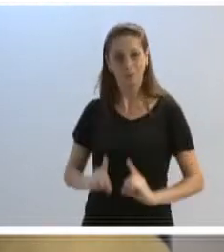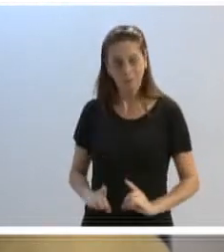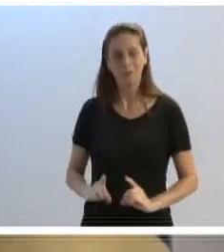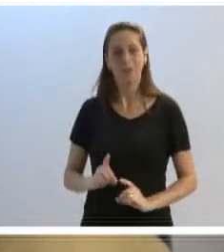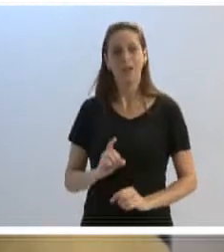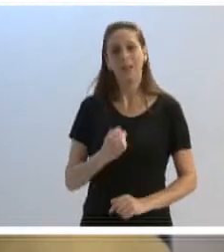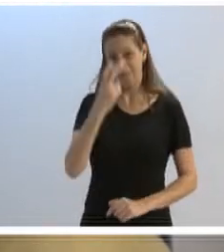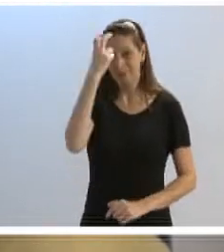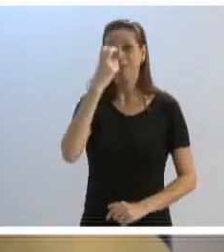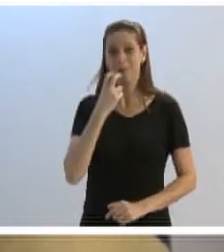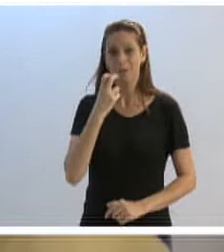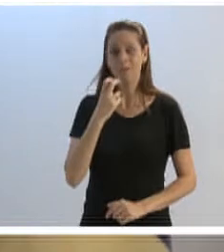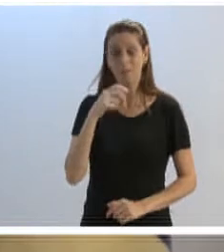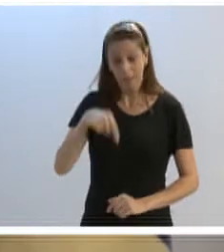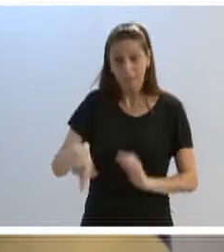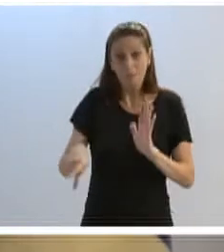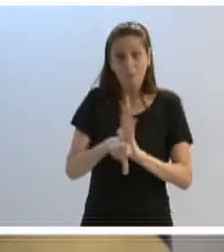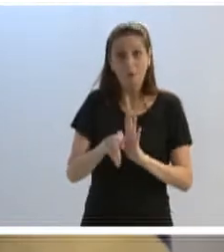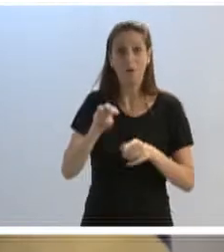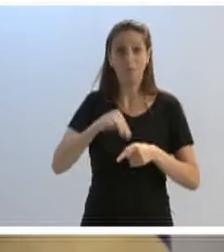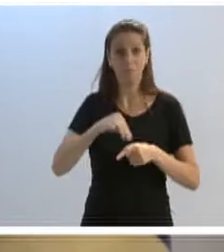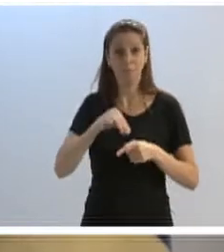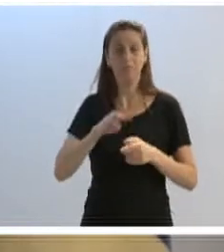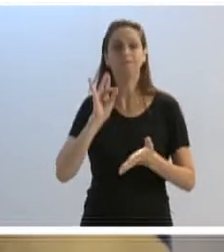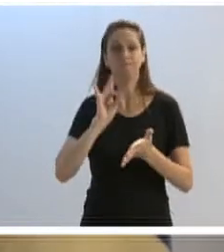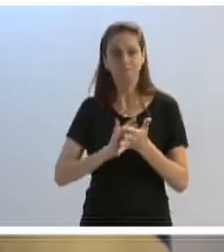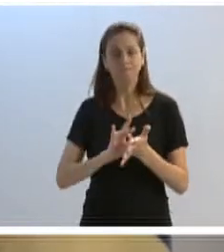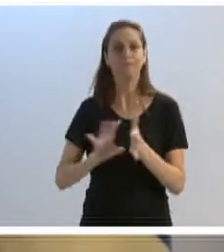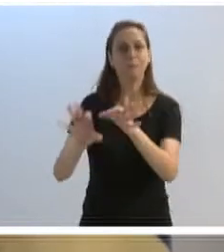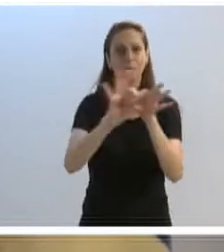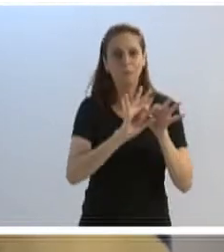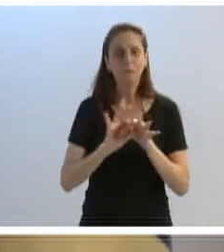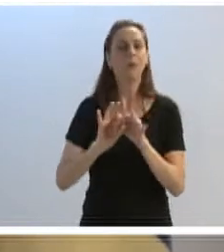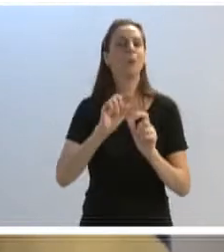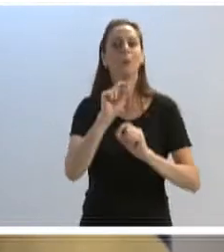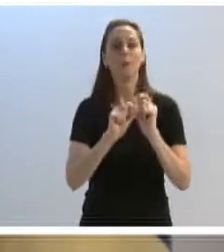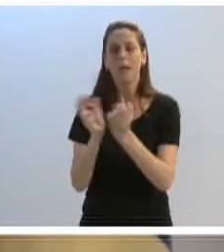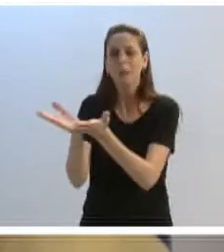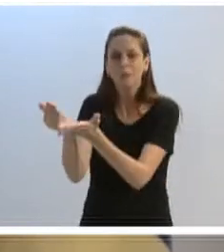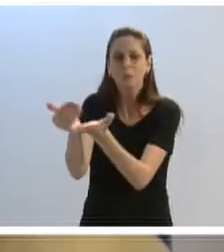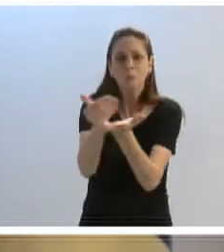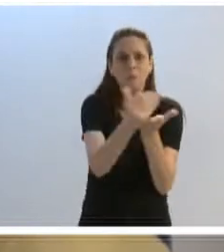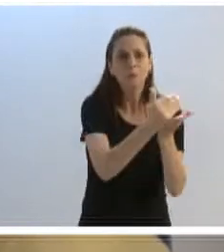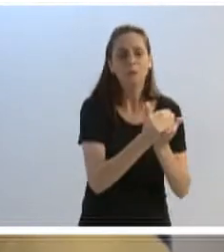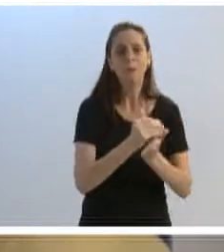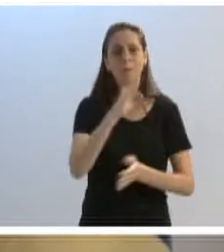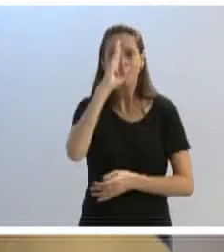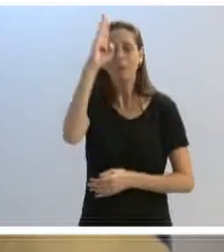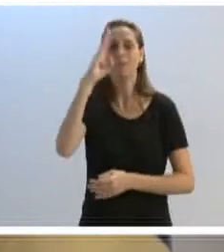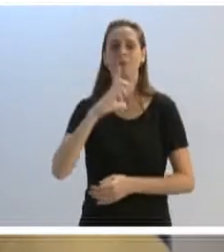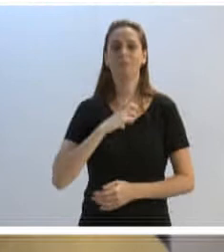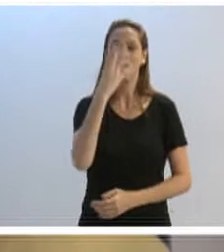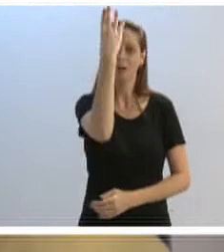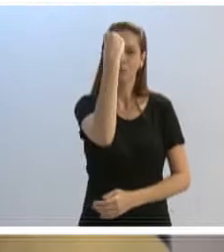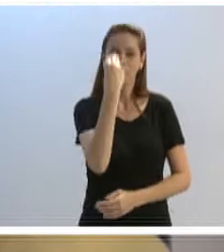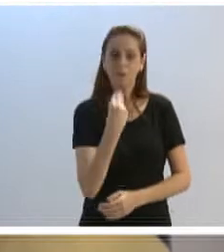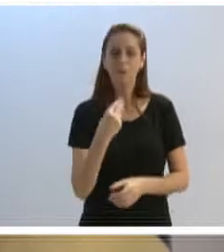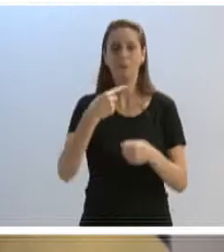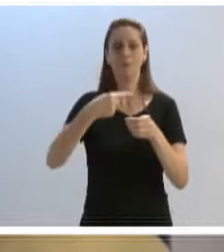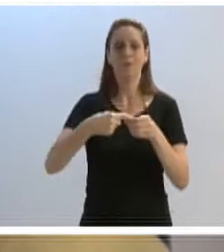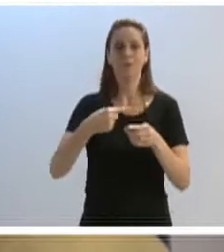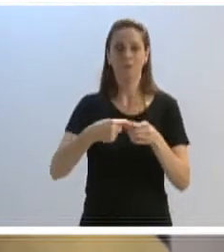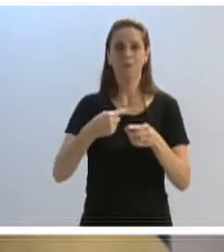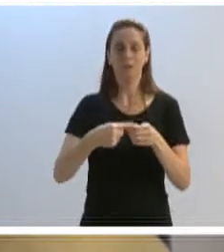visual deste município, realizou conjuntamente um levantamento das principais sinaleiras da cidade,